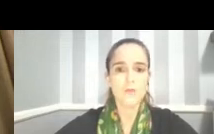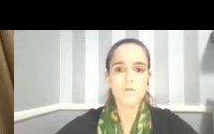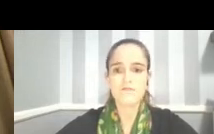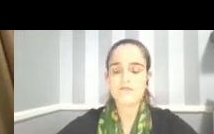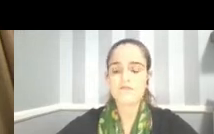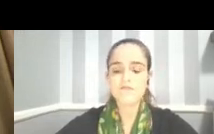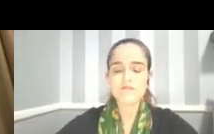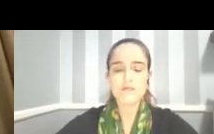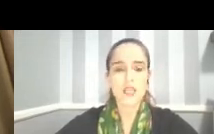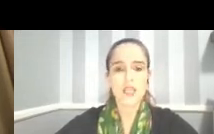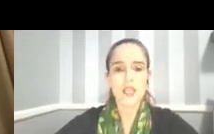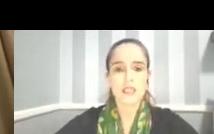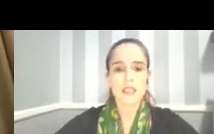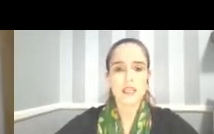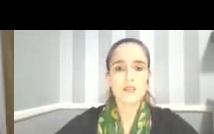Tá bom?